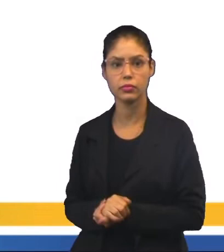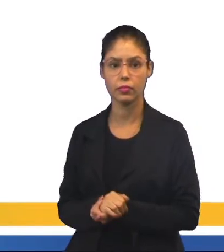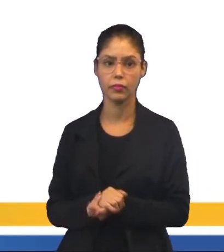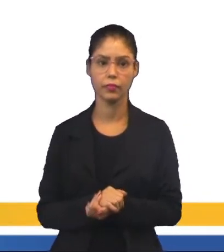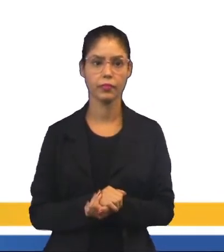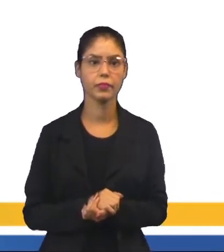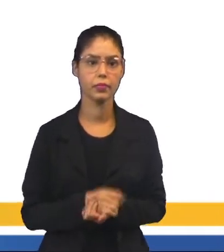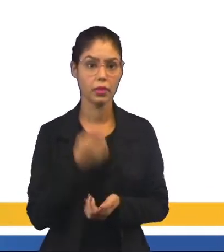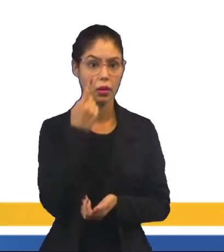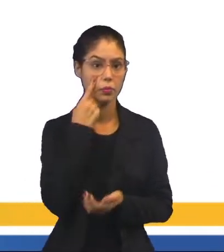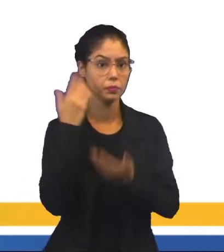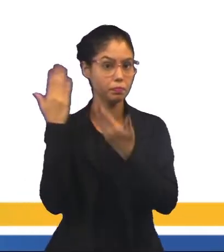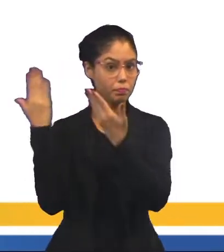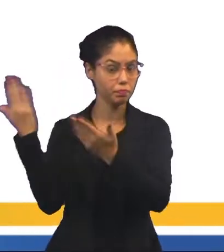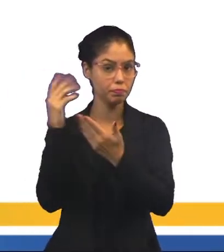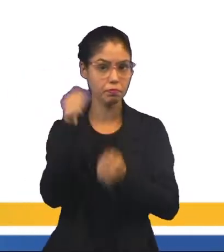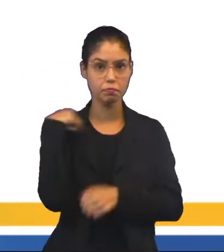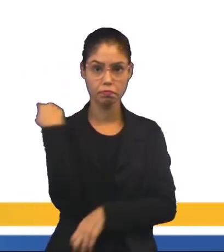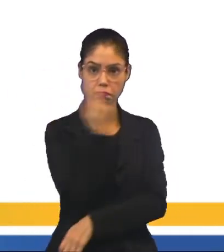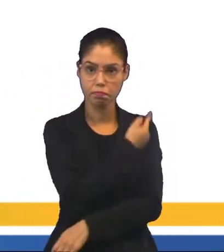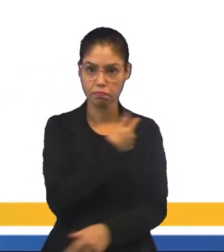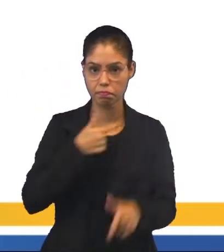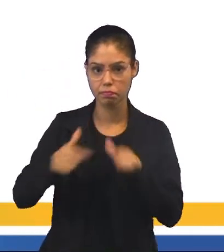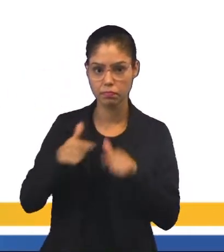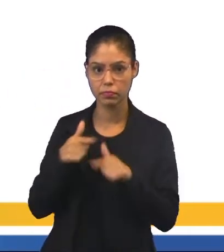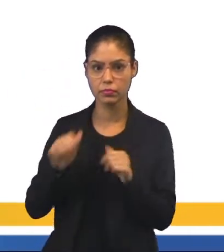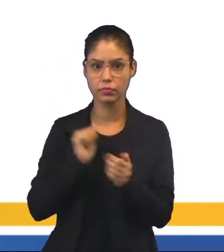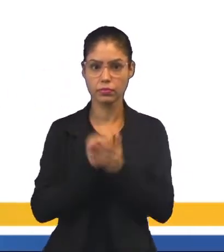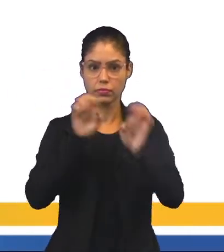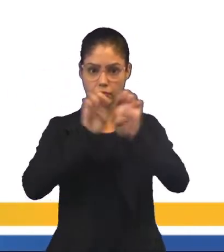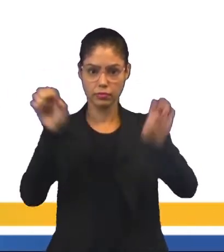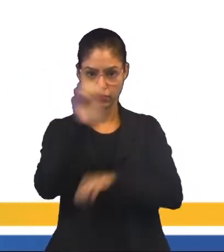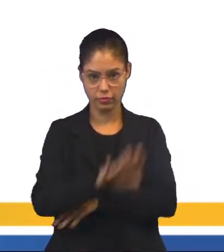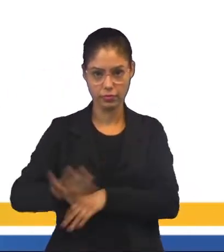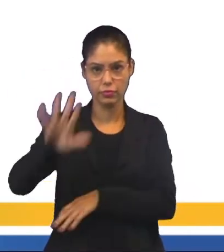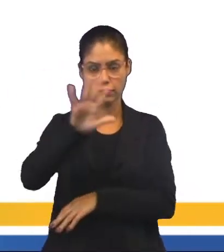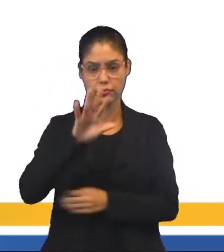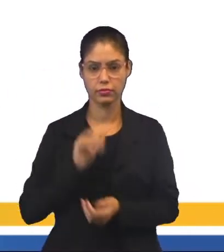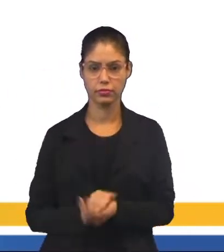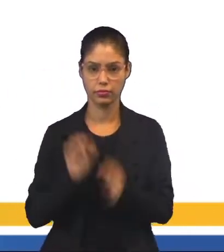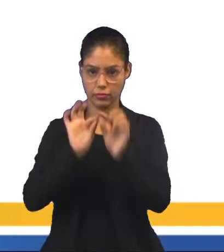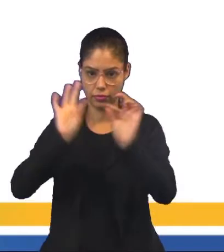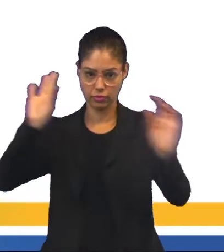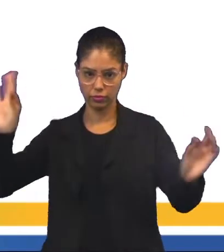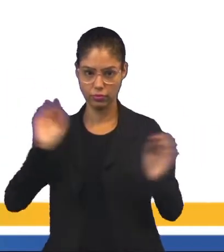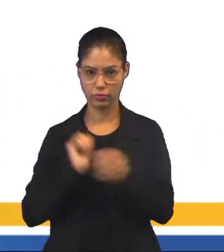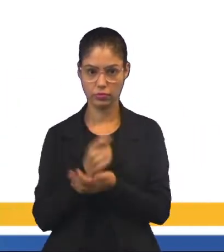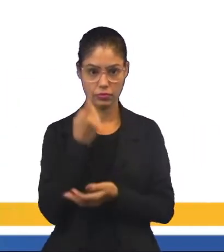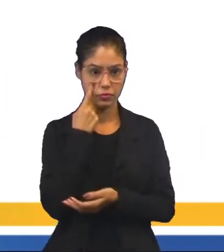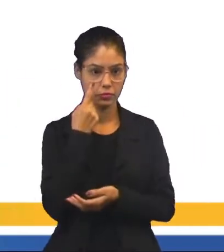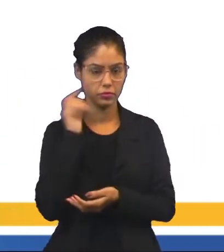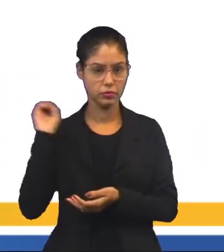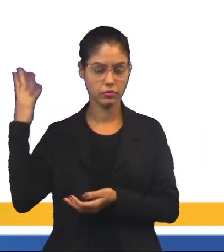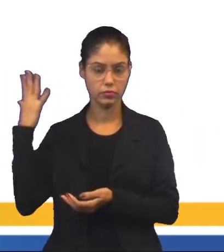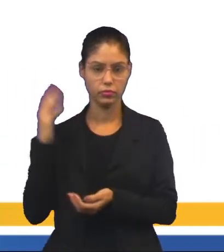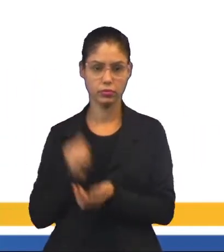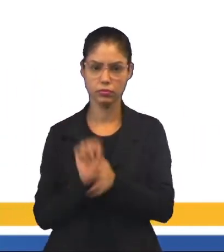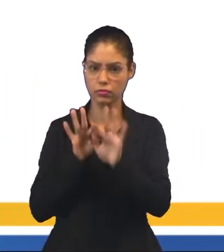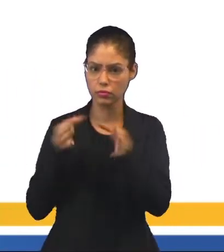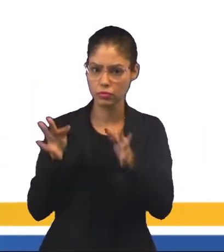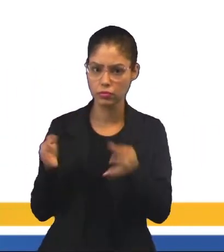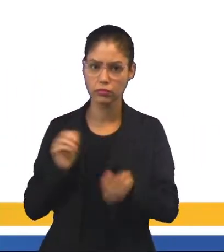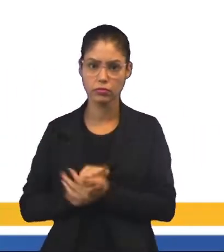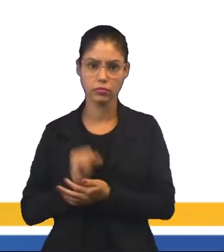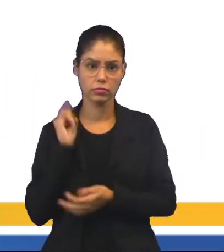Então, observe aí que hoje nós vamos trabalhar com equação geral da reta. Então, nesse caso, pessoal, é